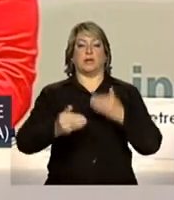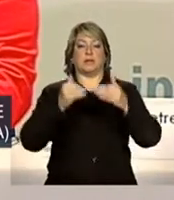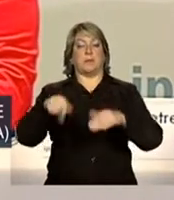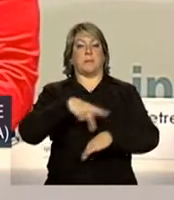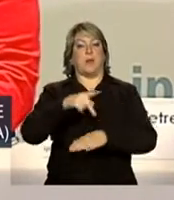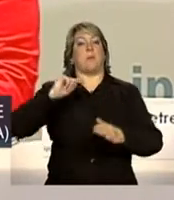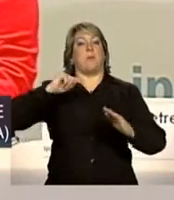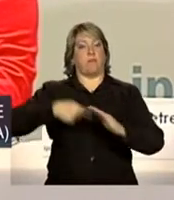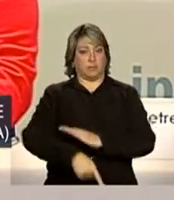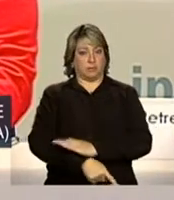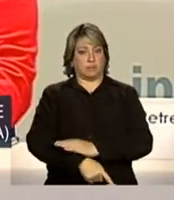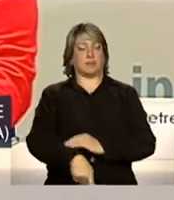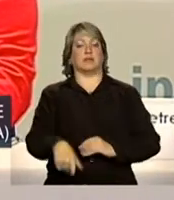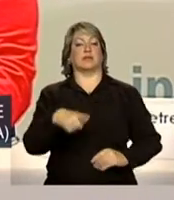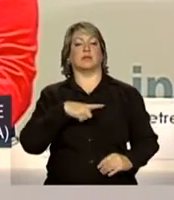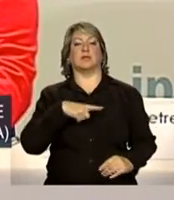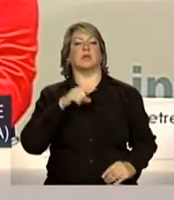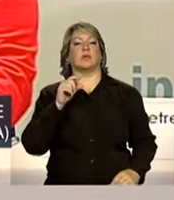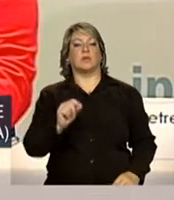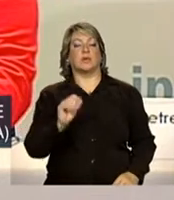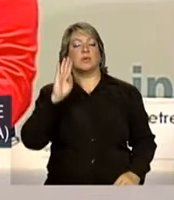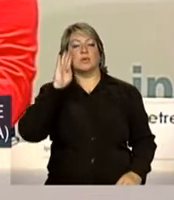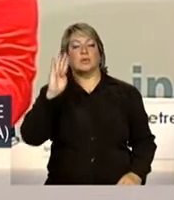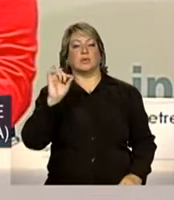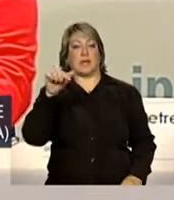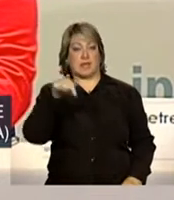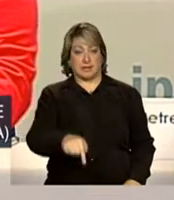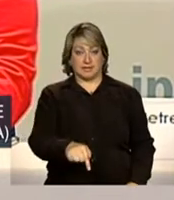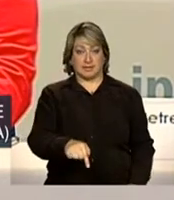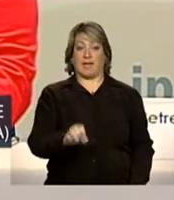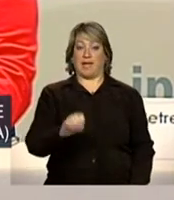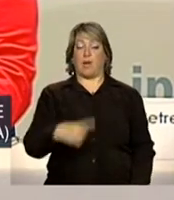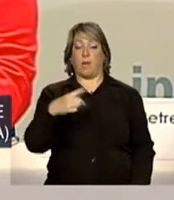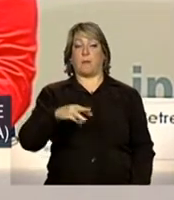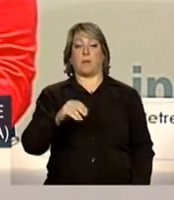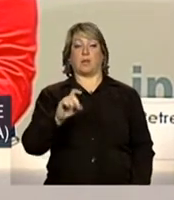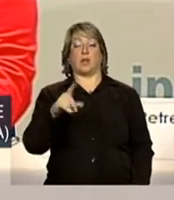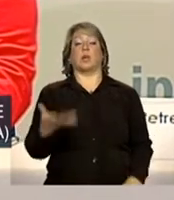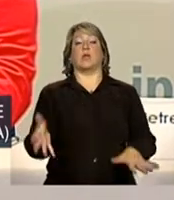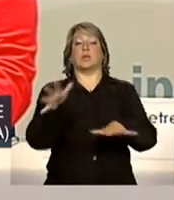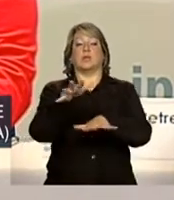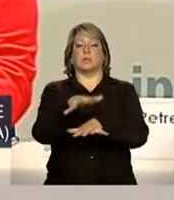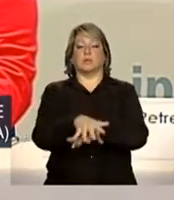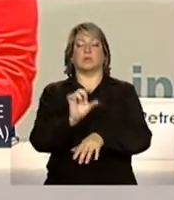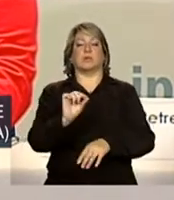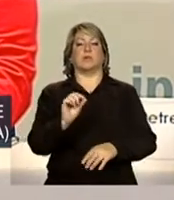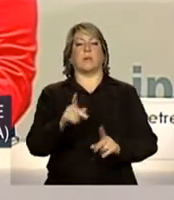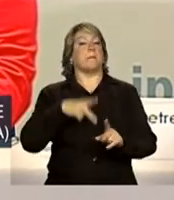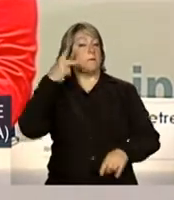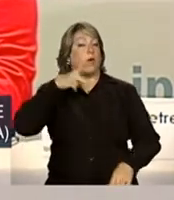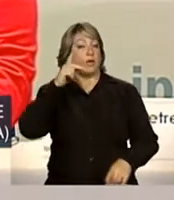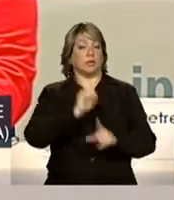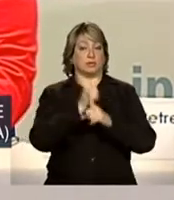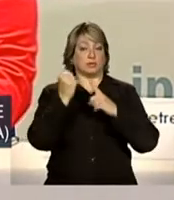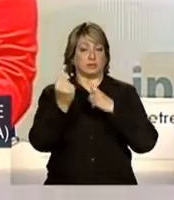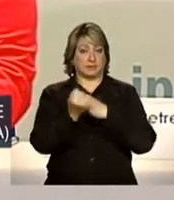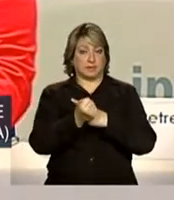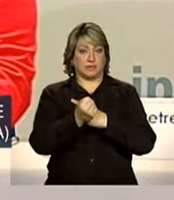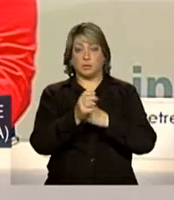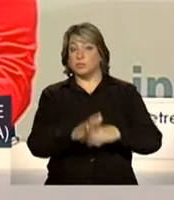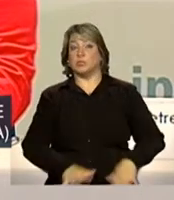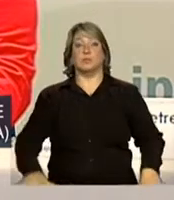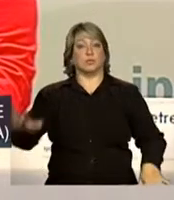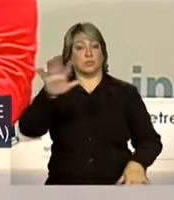aprofundando. A consideração é de que este é um modelo de inclusão, em que as políticas sociais de caráter